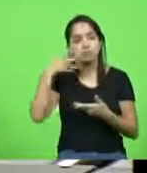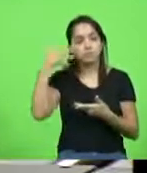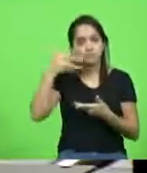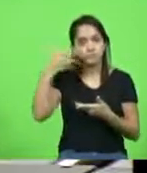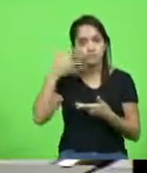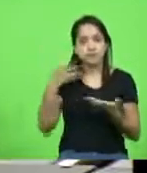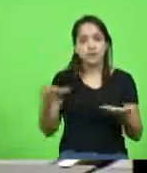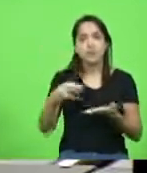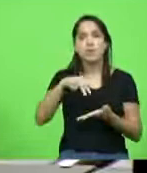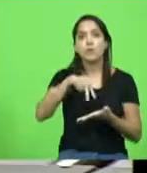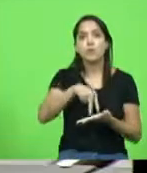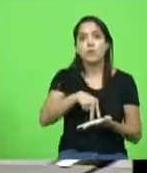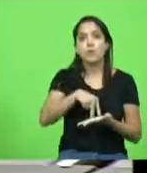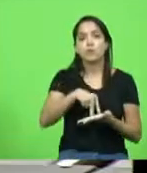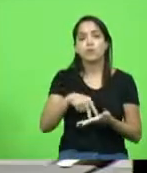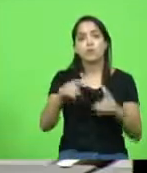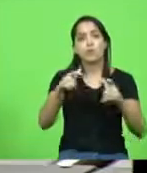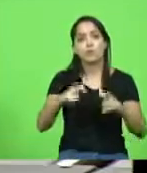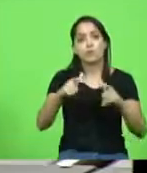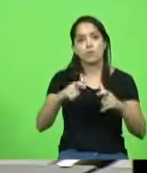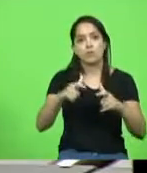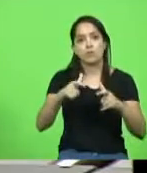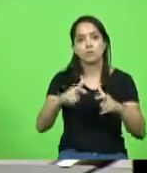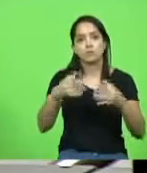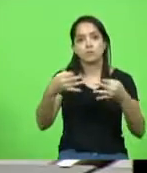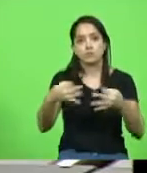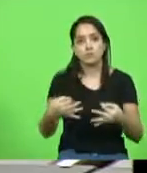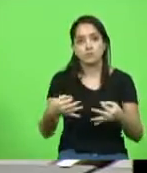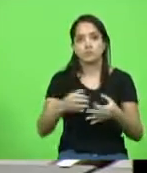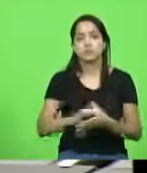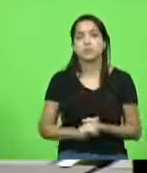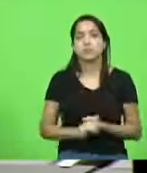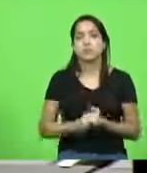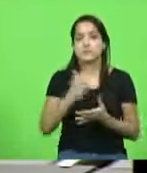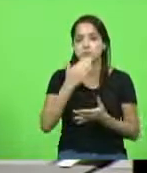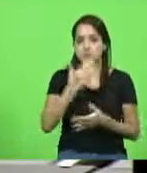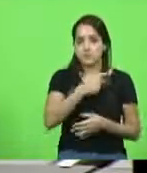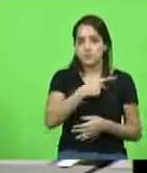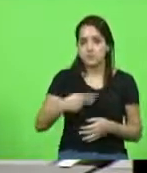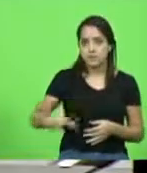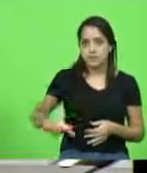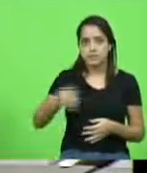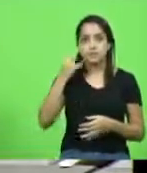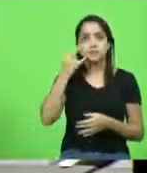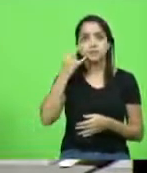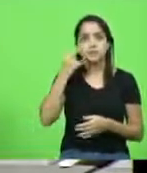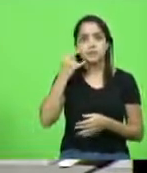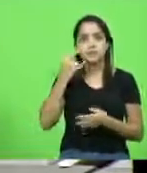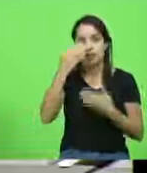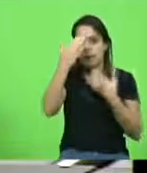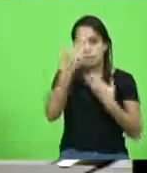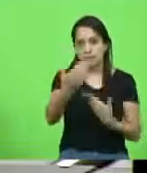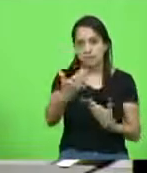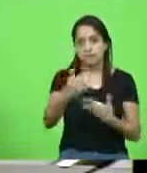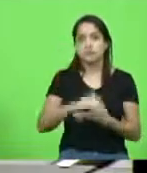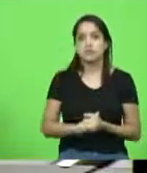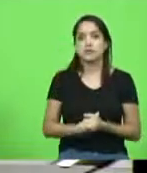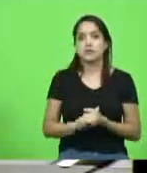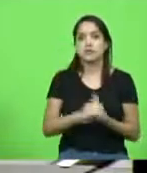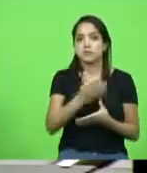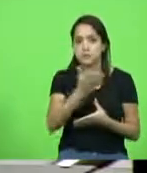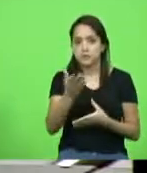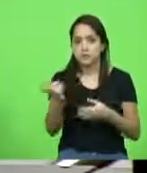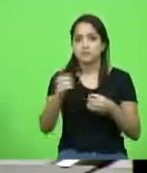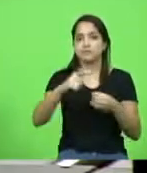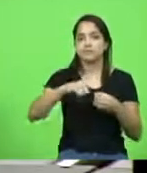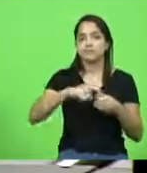Tribuna é um local sagrado eu fiz essa solicitação ao presidente Mauro de Nadal e agradeço aqui em público por